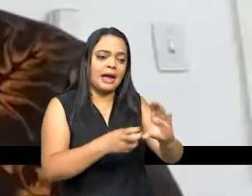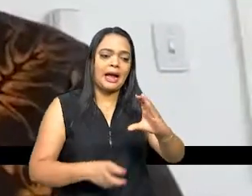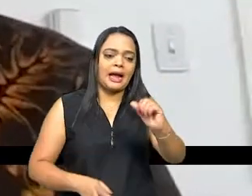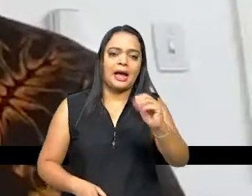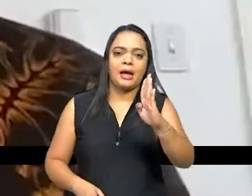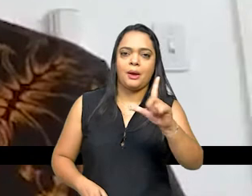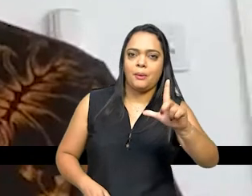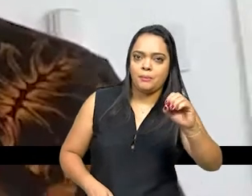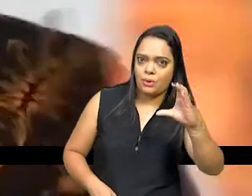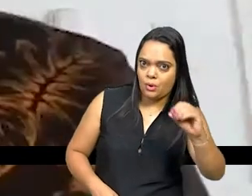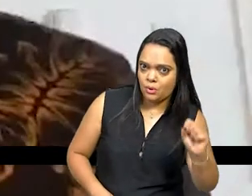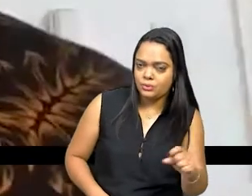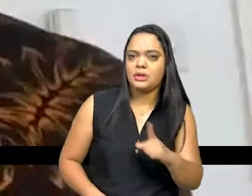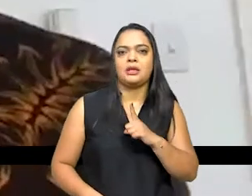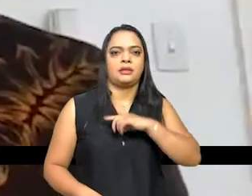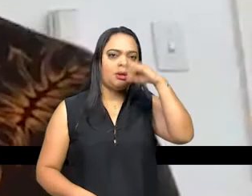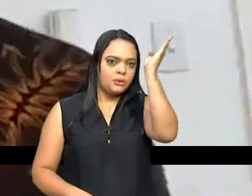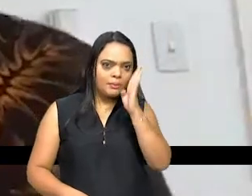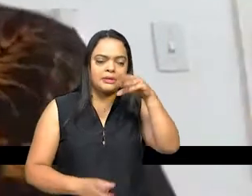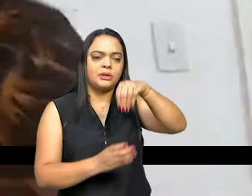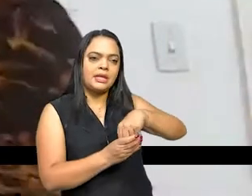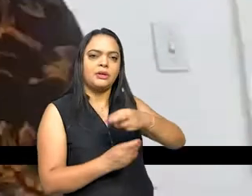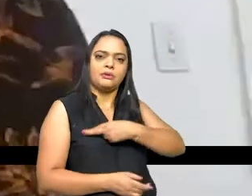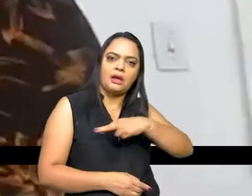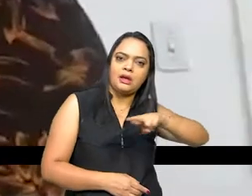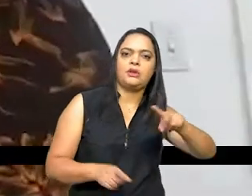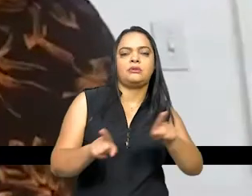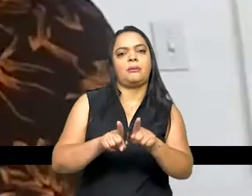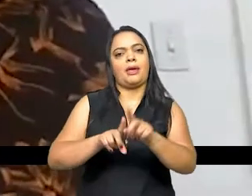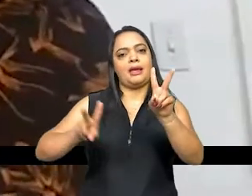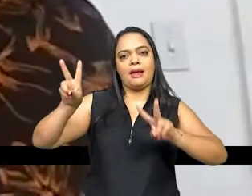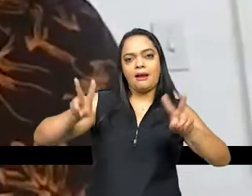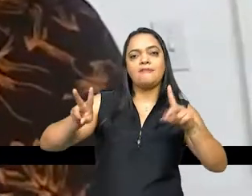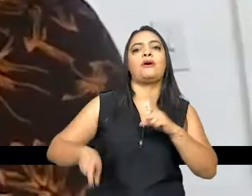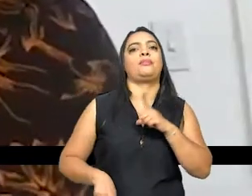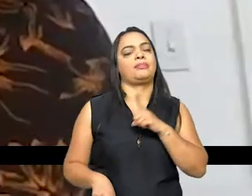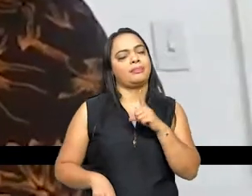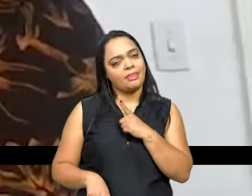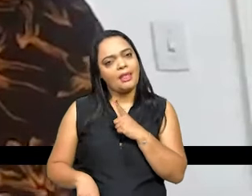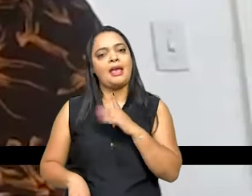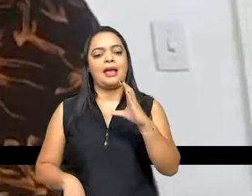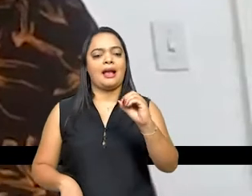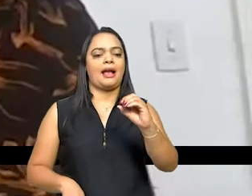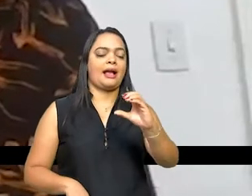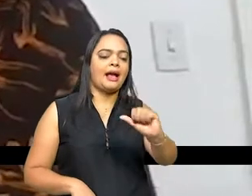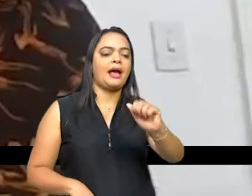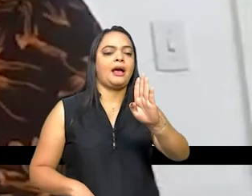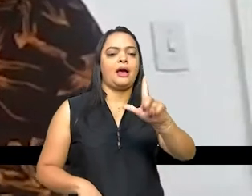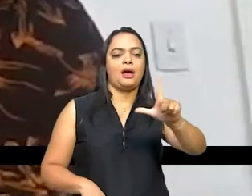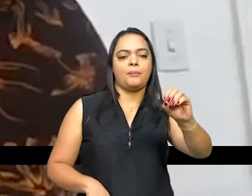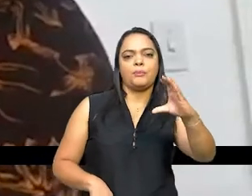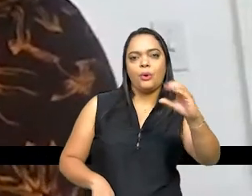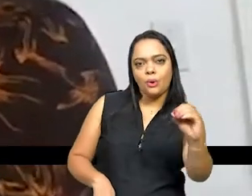tem caboclos incorporados tanto na cultura religiosa quanto no carnaval, que é uma tradição